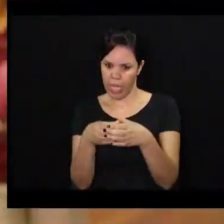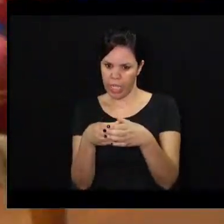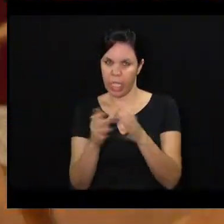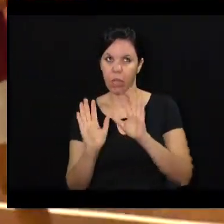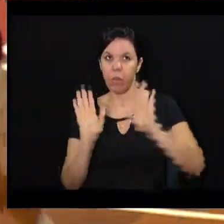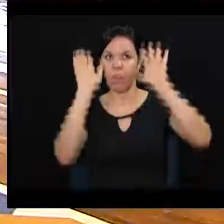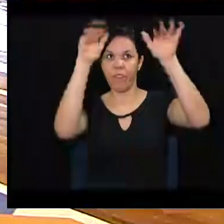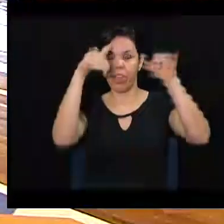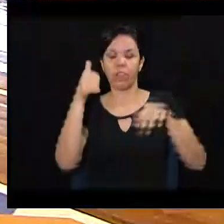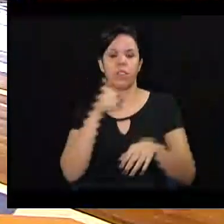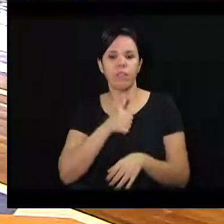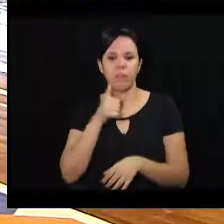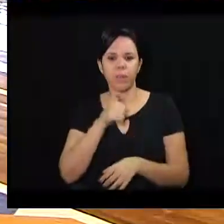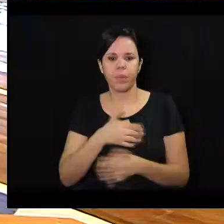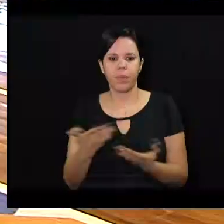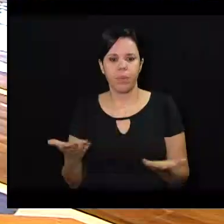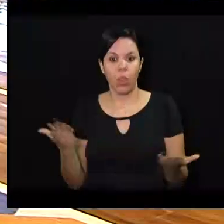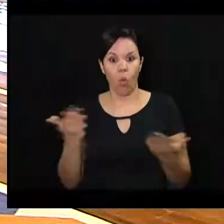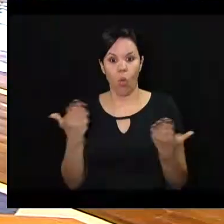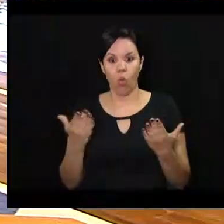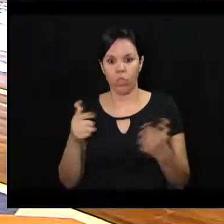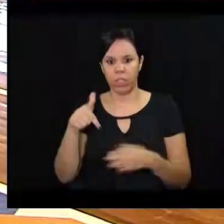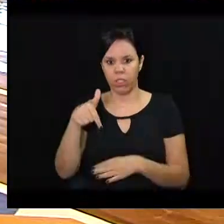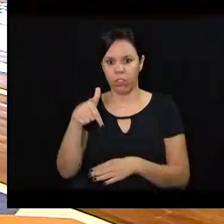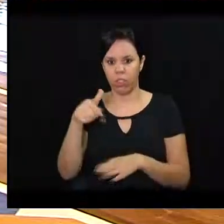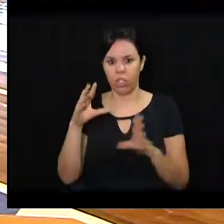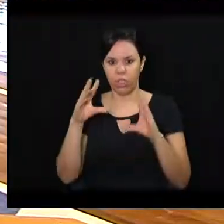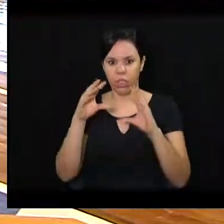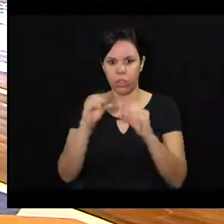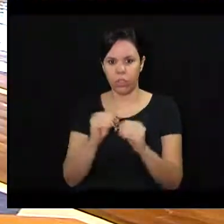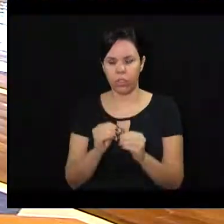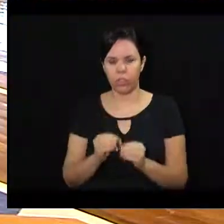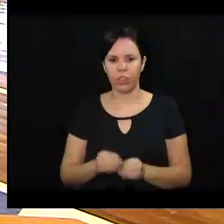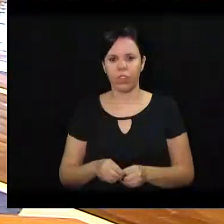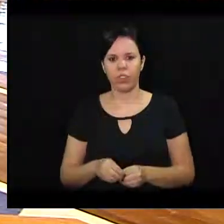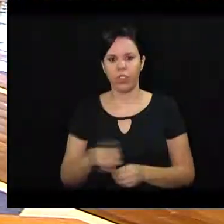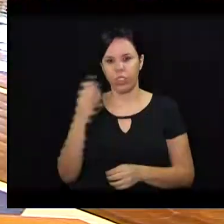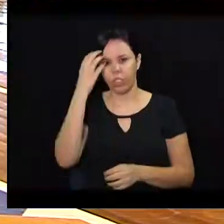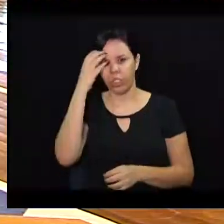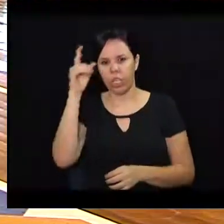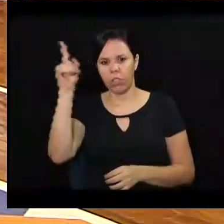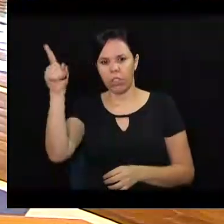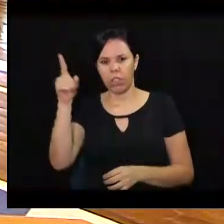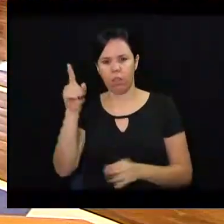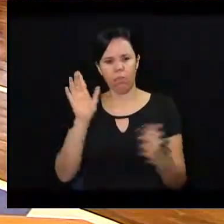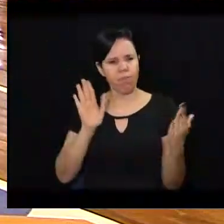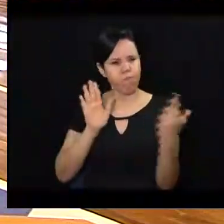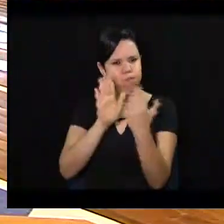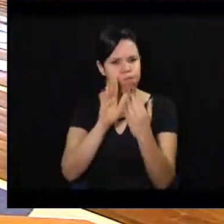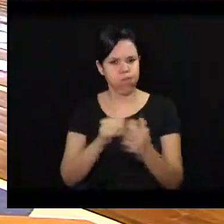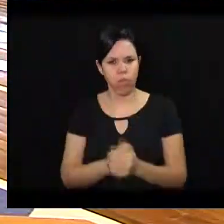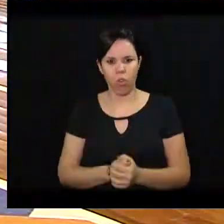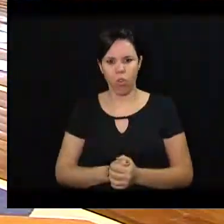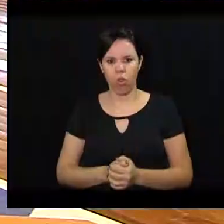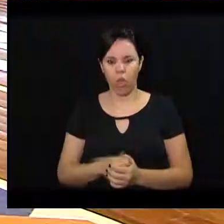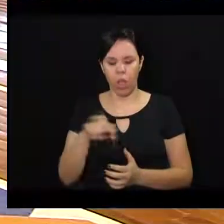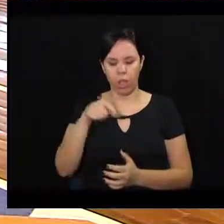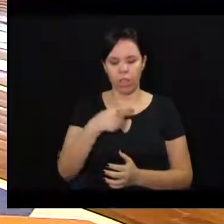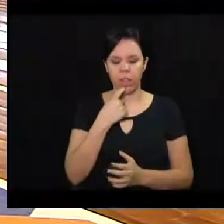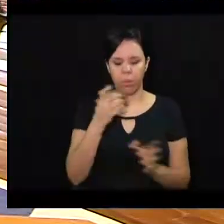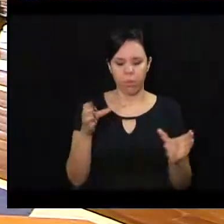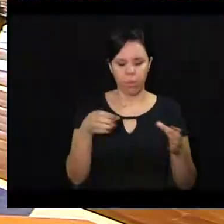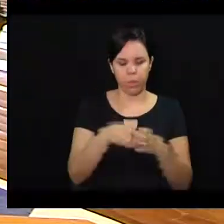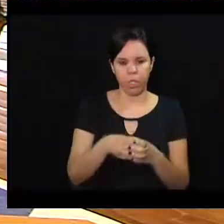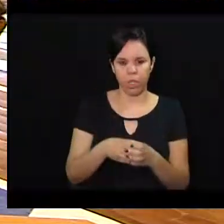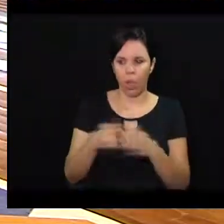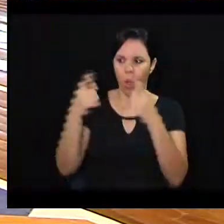Basquete Feminino. Hoje, às 7 horas da noite, no ginásio do Paineiras, o confronto das campineiras do Vera Cruz Basquete